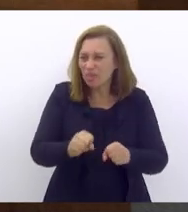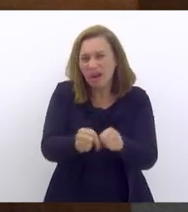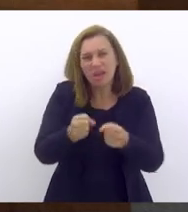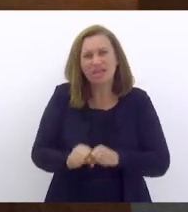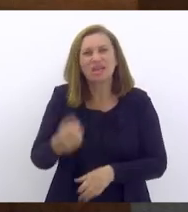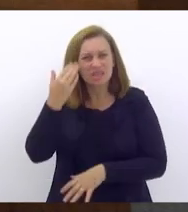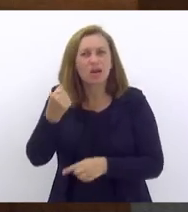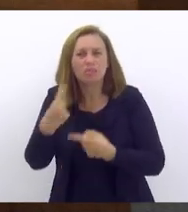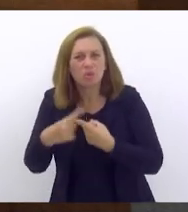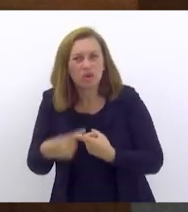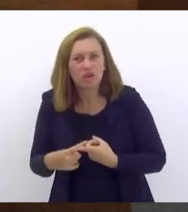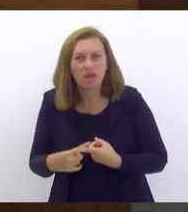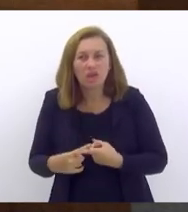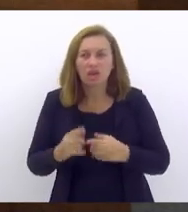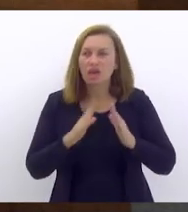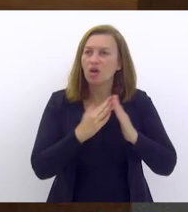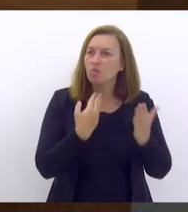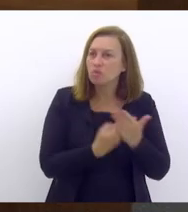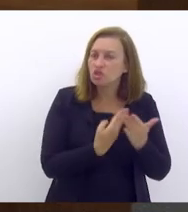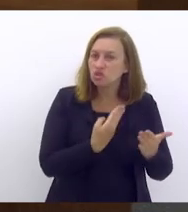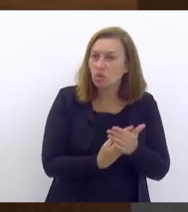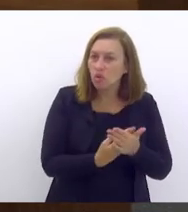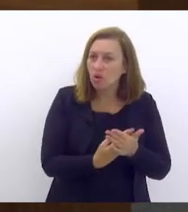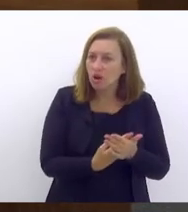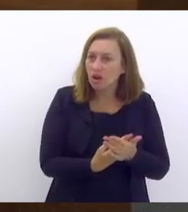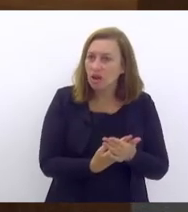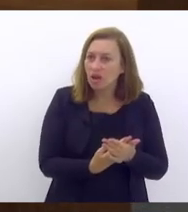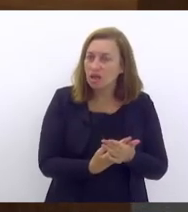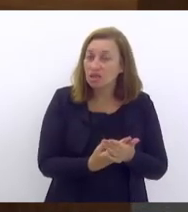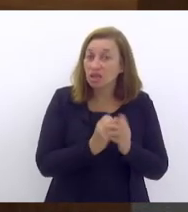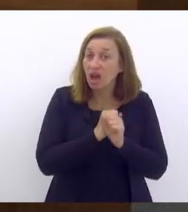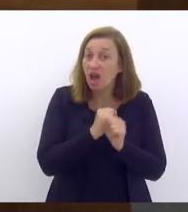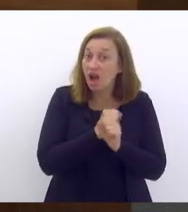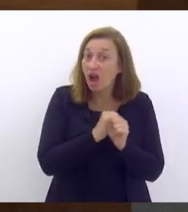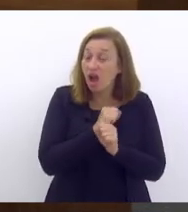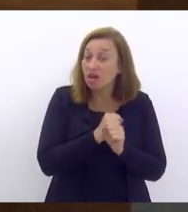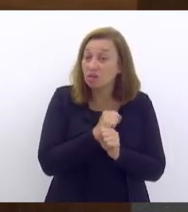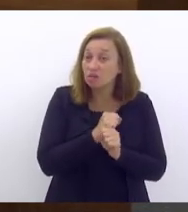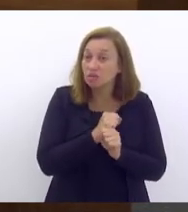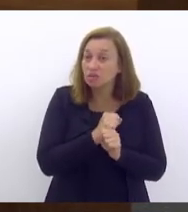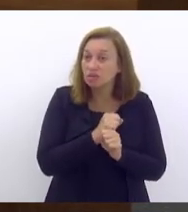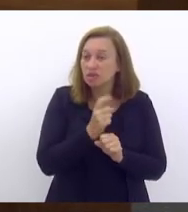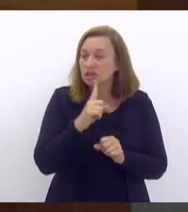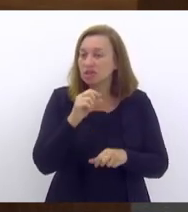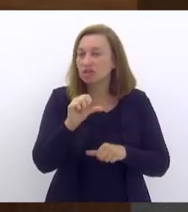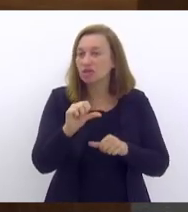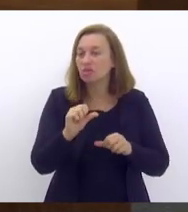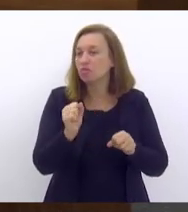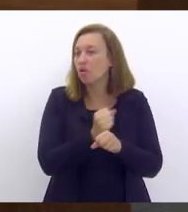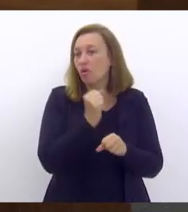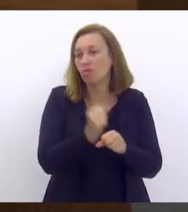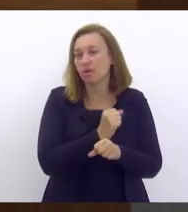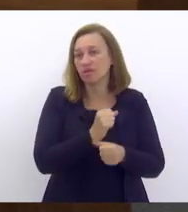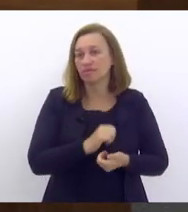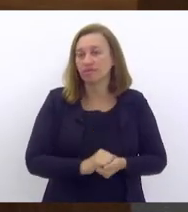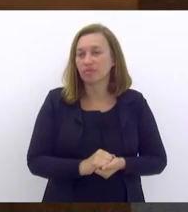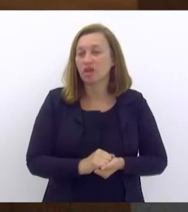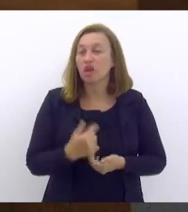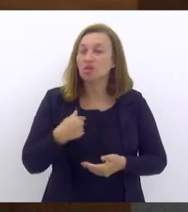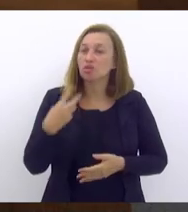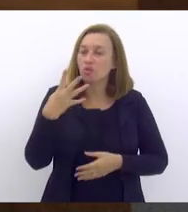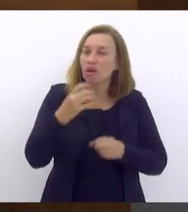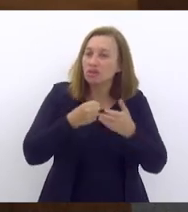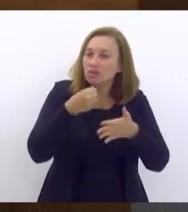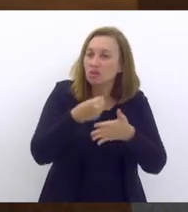toda quebrada? Porque ela é uma escola que inunda há décadas. Eu estou há 4 secretários diferentes lutando para que essa escola